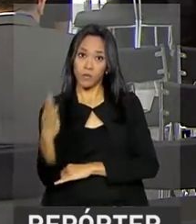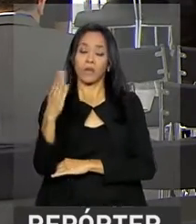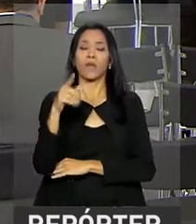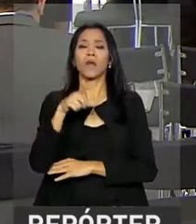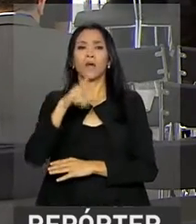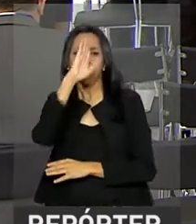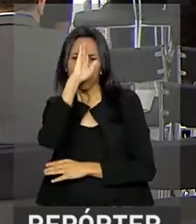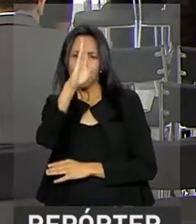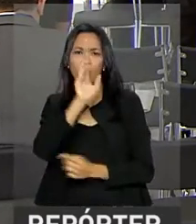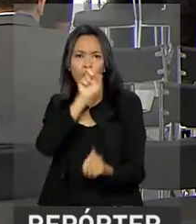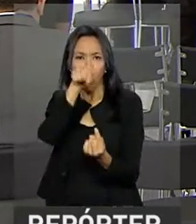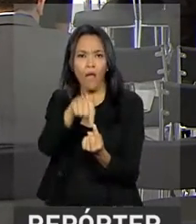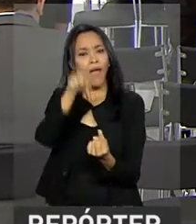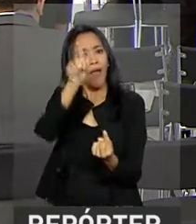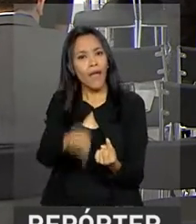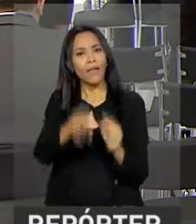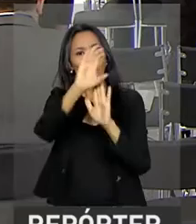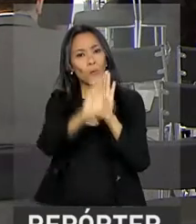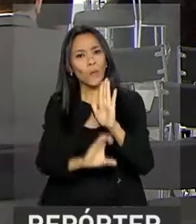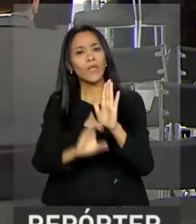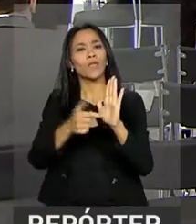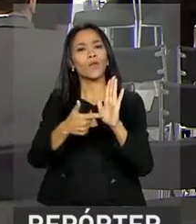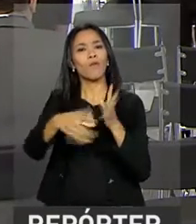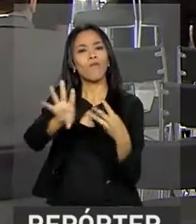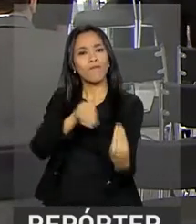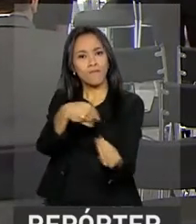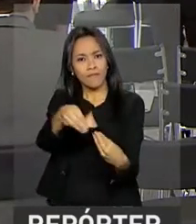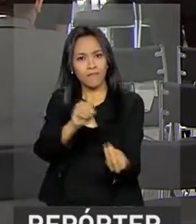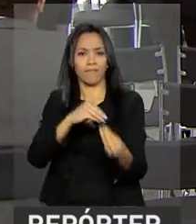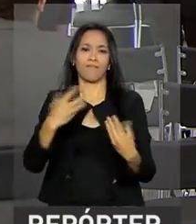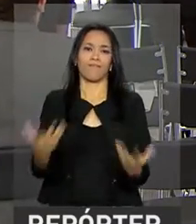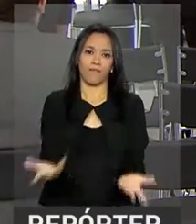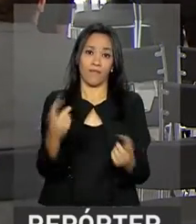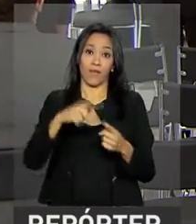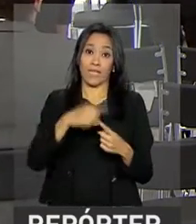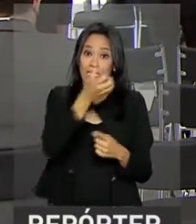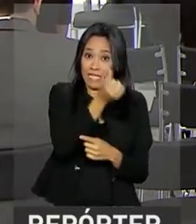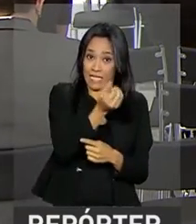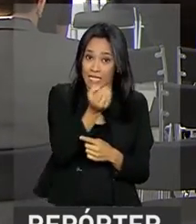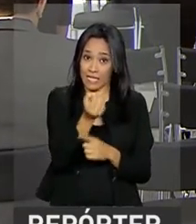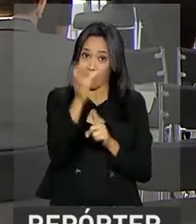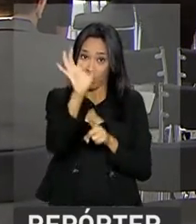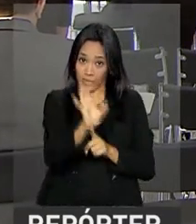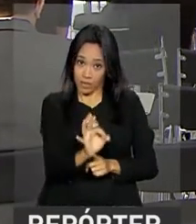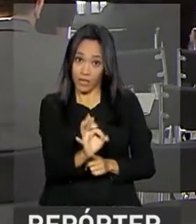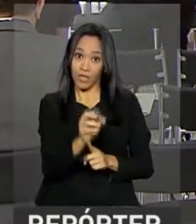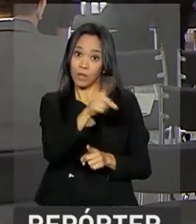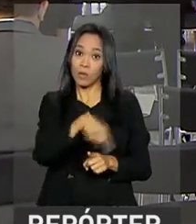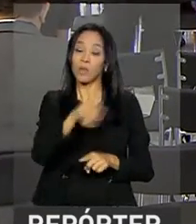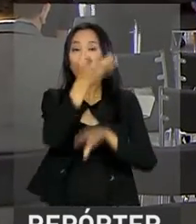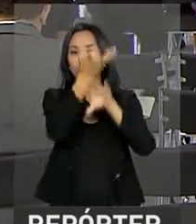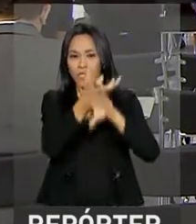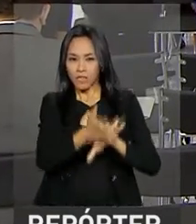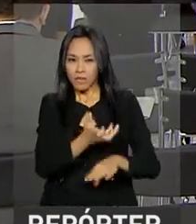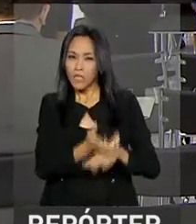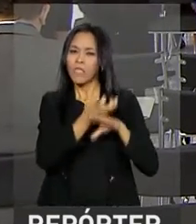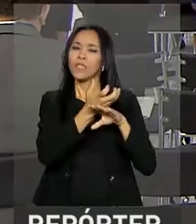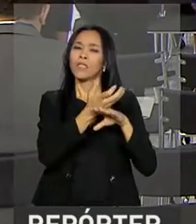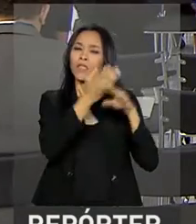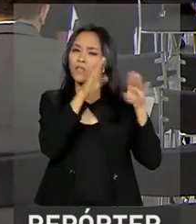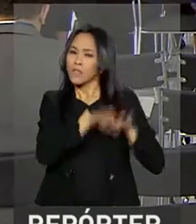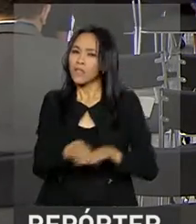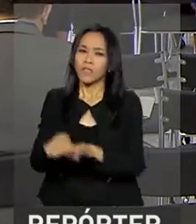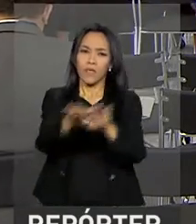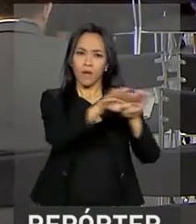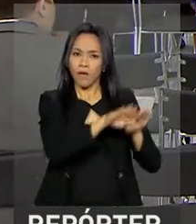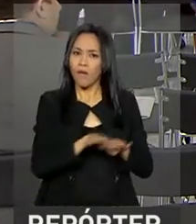principal objetivo tornar o currículo atual mais flexível, com 60% das disciplinas comum a todos os